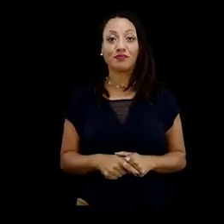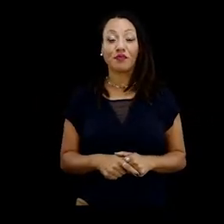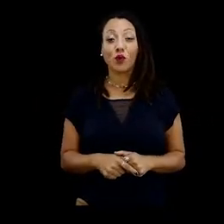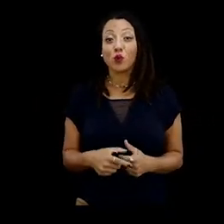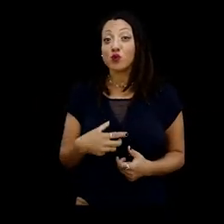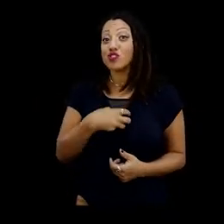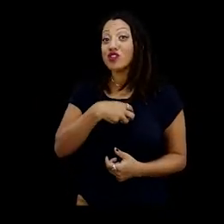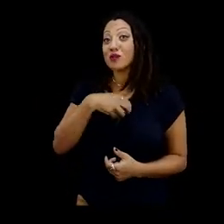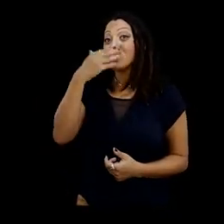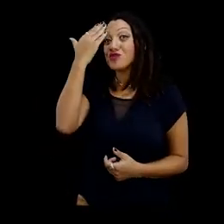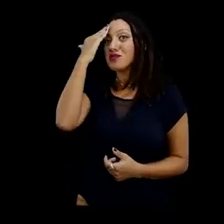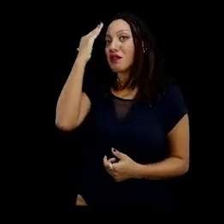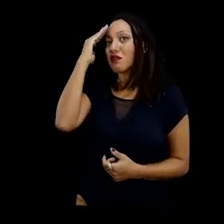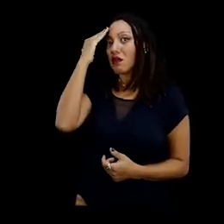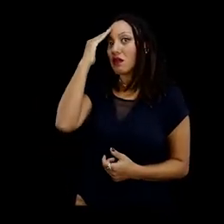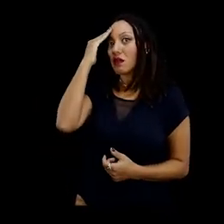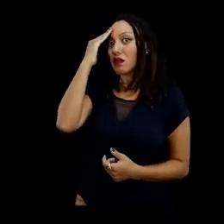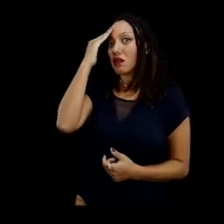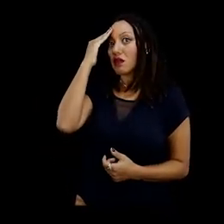a maneira de a gente